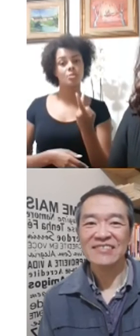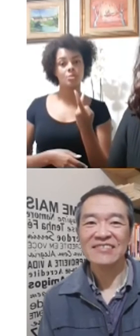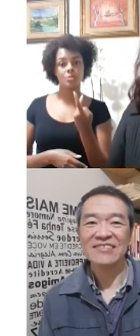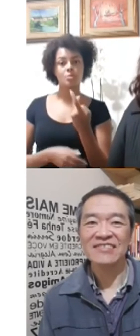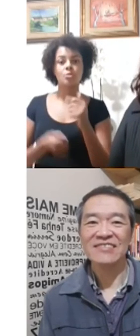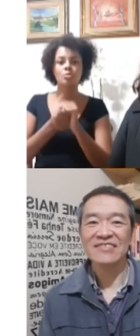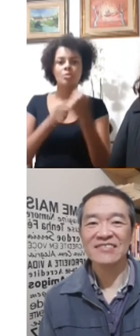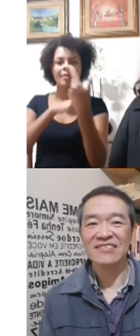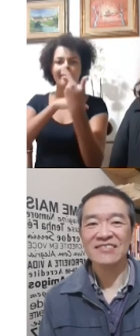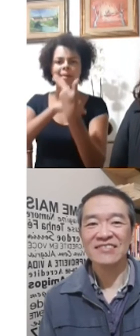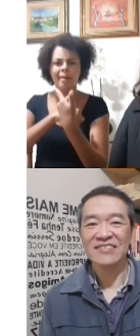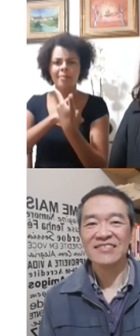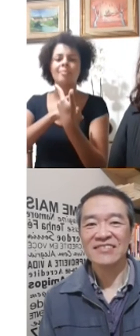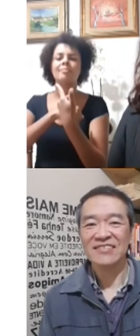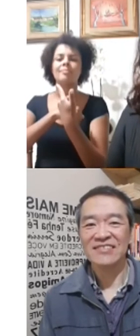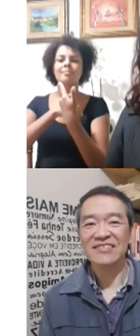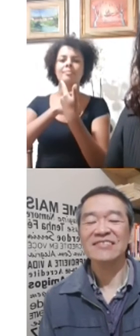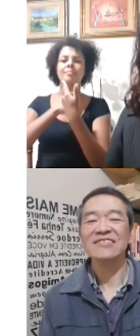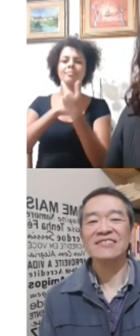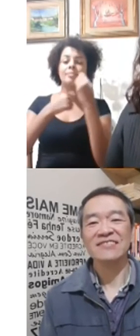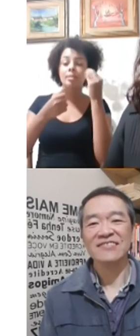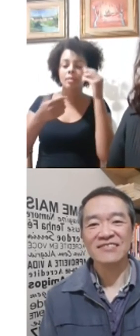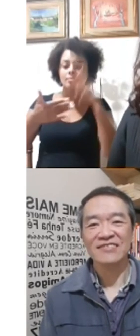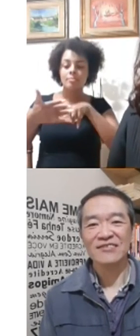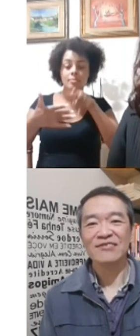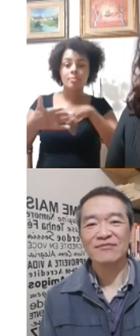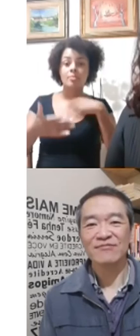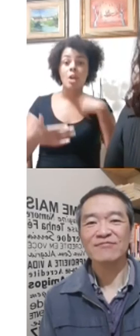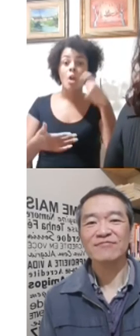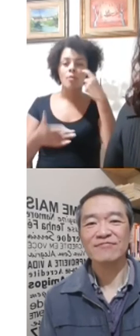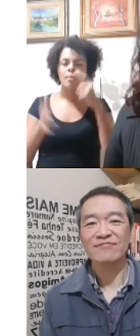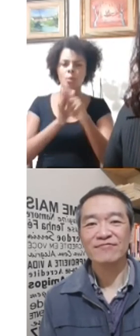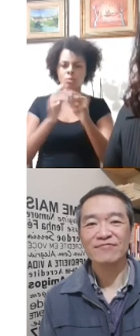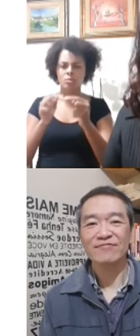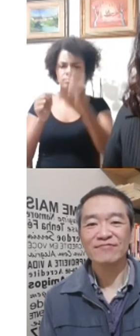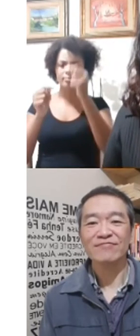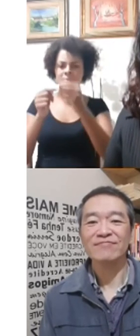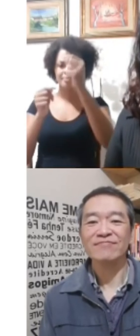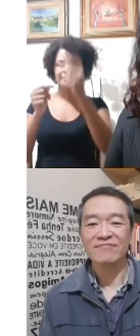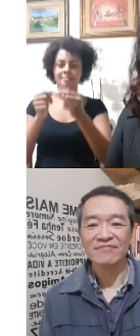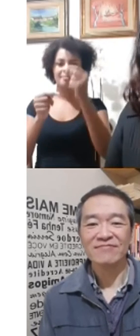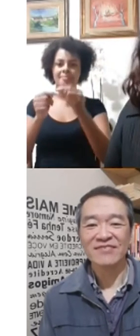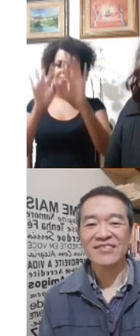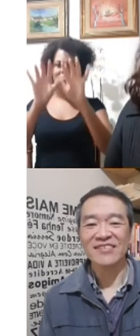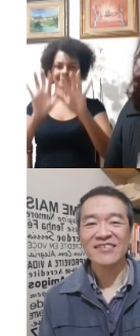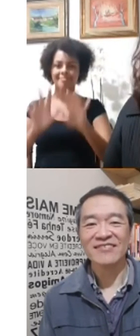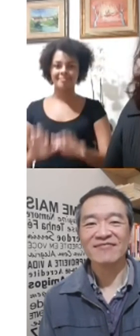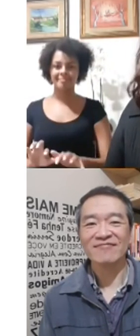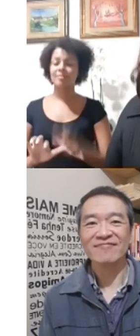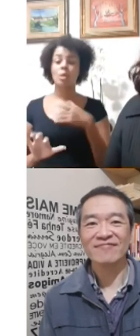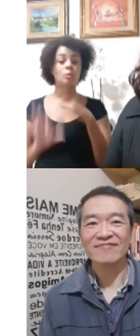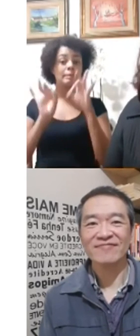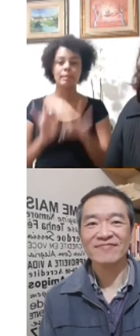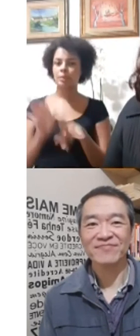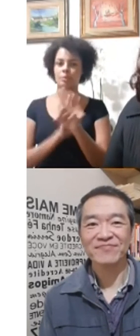maior com a câmera, né, para a gente poder fazer a leitura. Eu vi passar algumas pessoas aqui e assim tenho certeza que